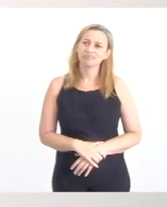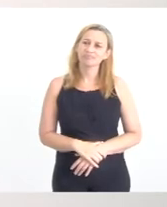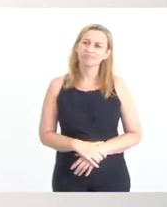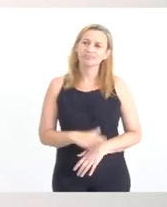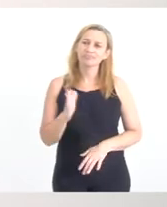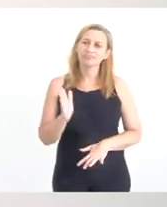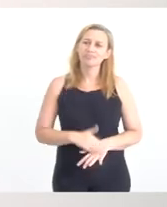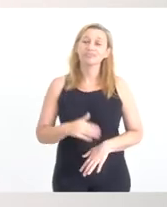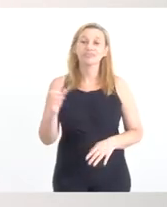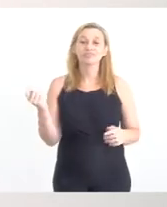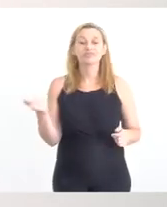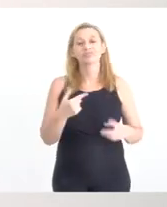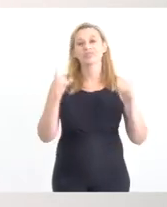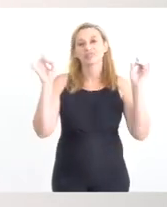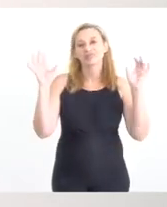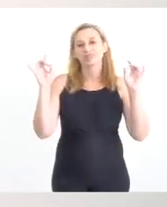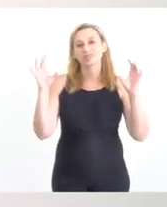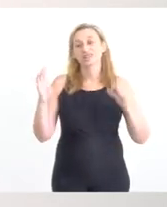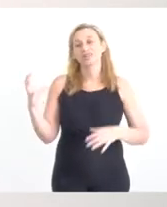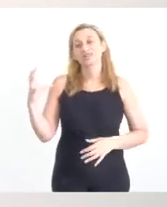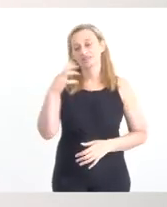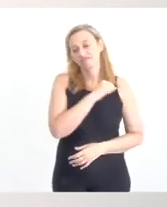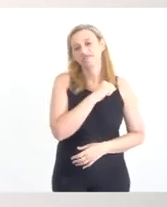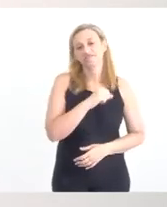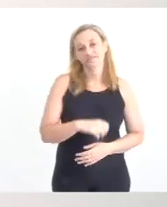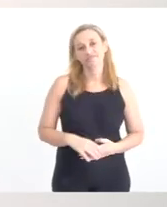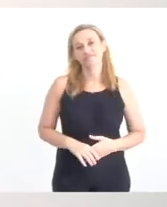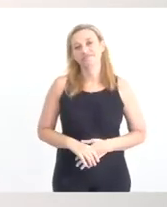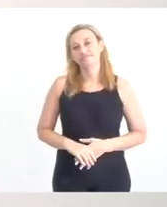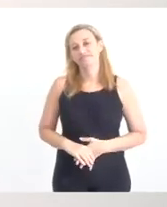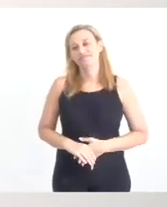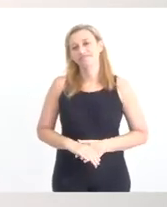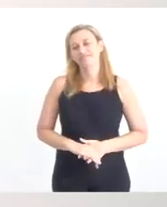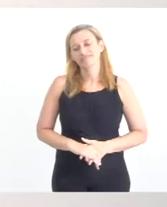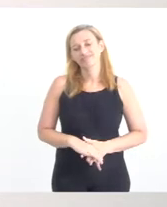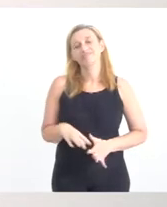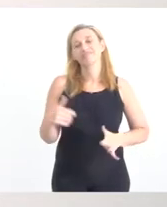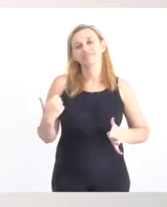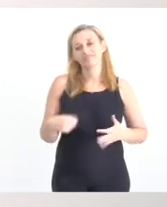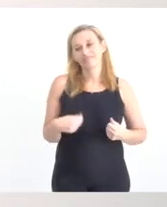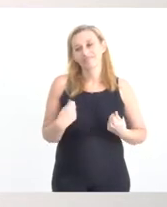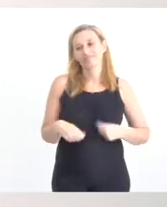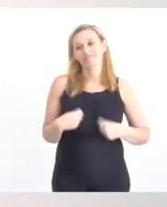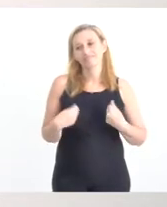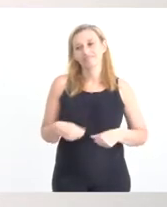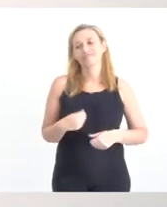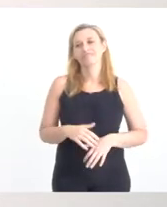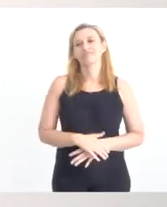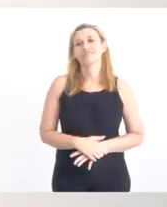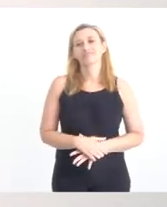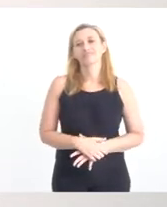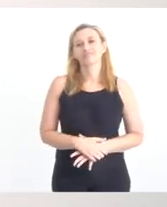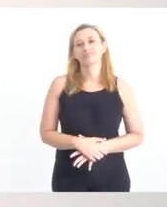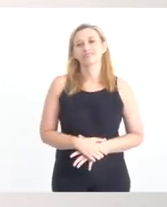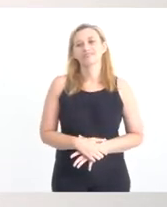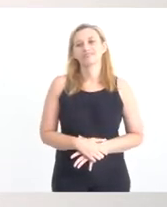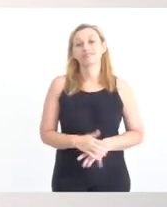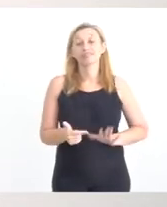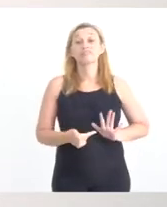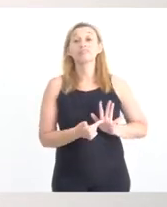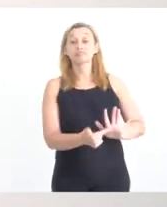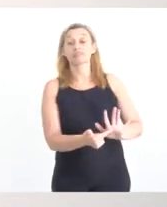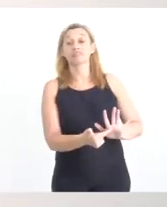mais do que especial fosse urgente fosse necessária para colocar o dedo da